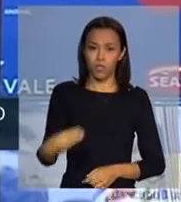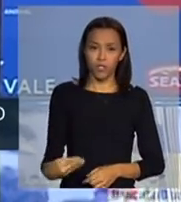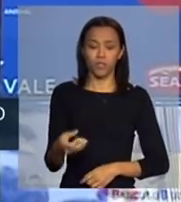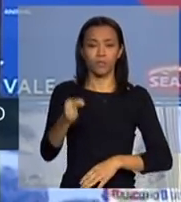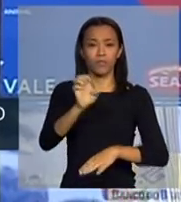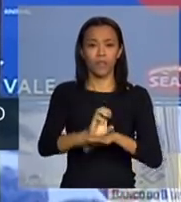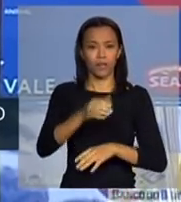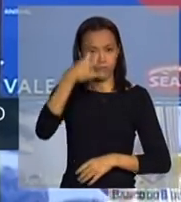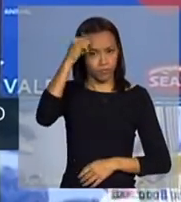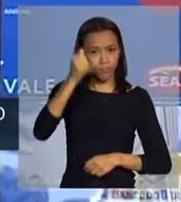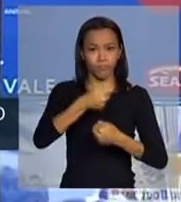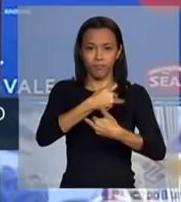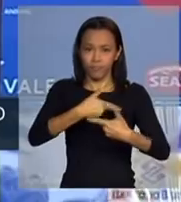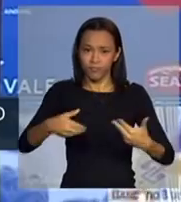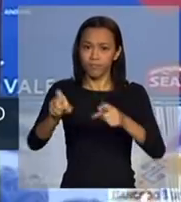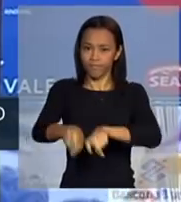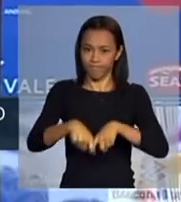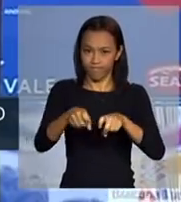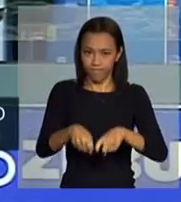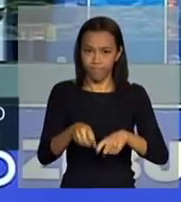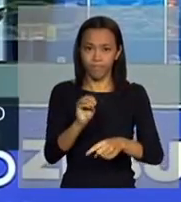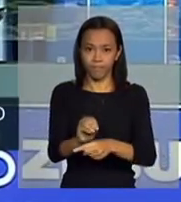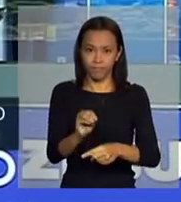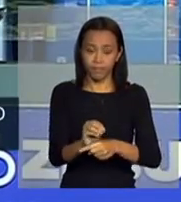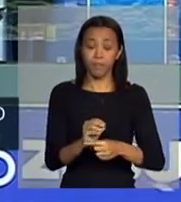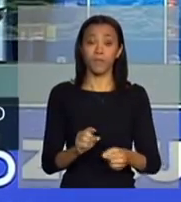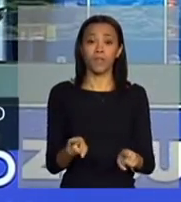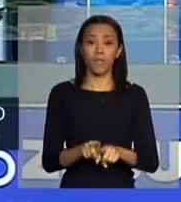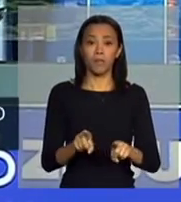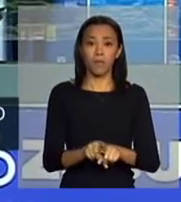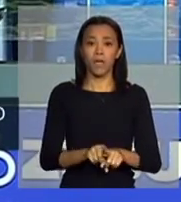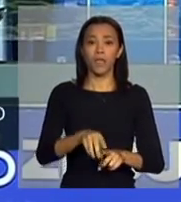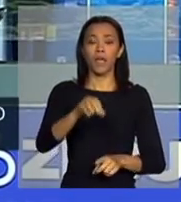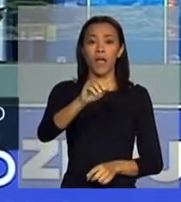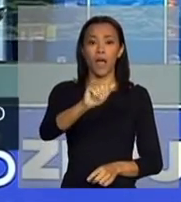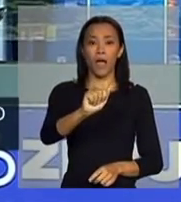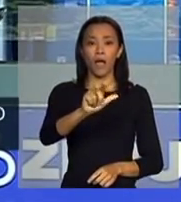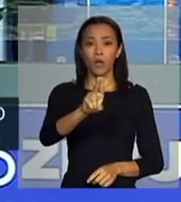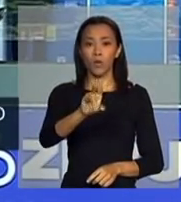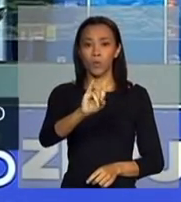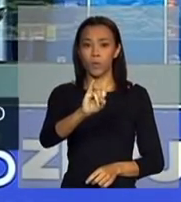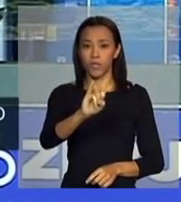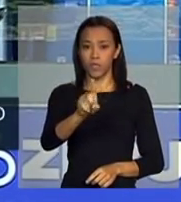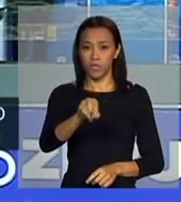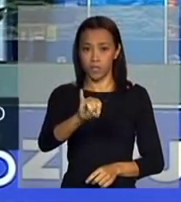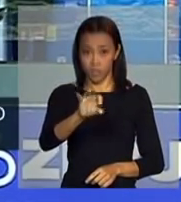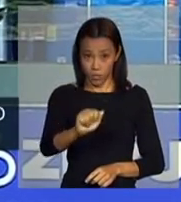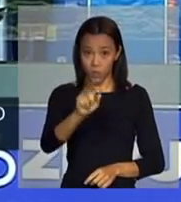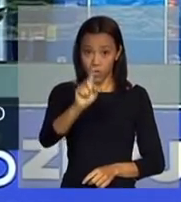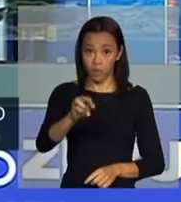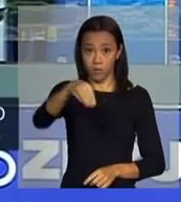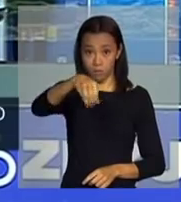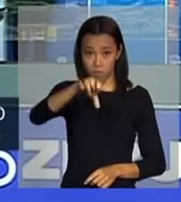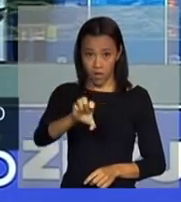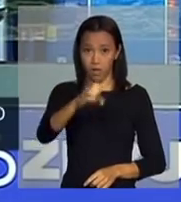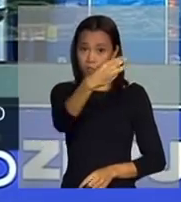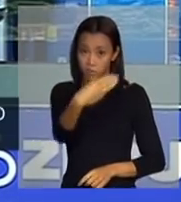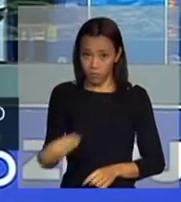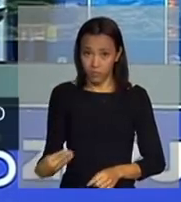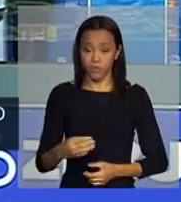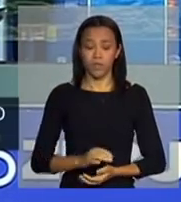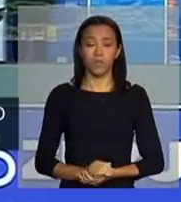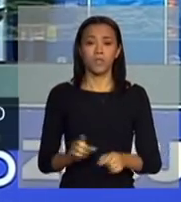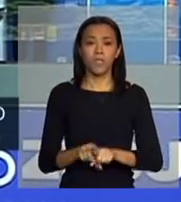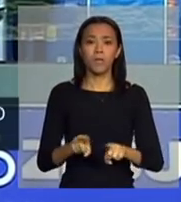de Agricultura, Pecuária e Abastecimento. Sr. Aloysio Mercadante, ministro do Estado da Educação.